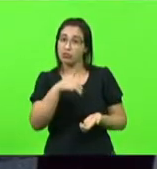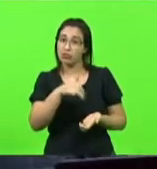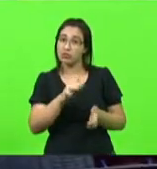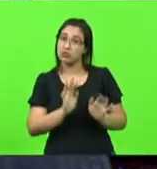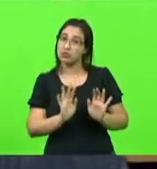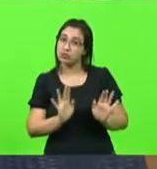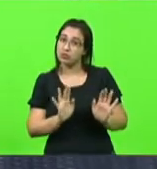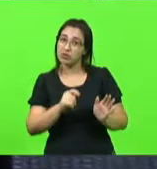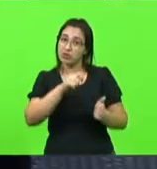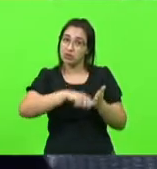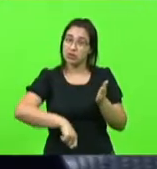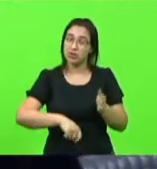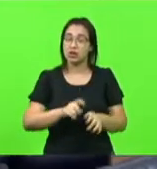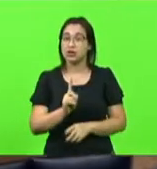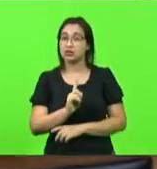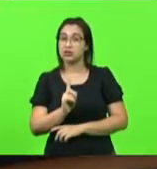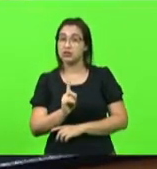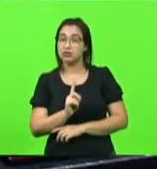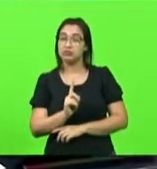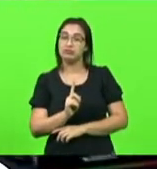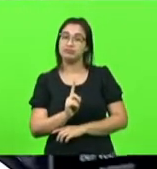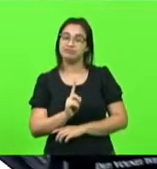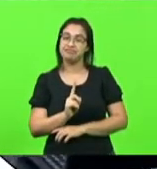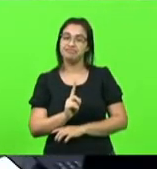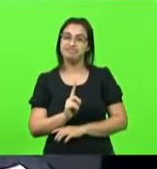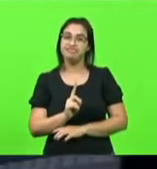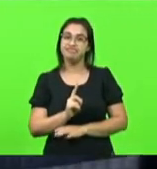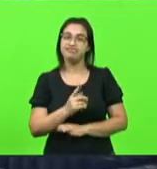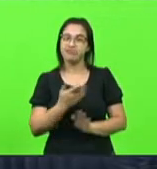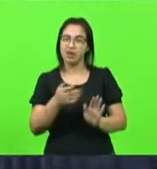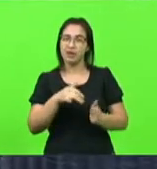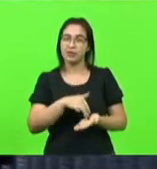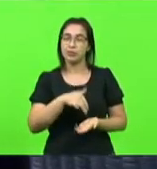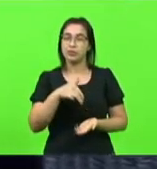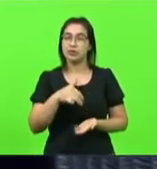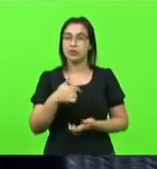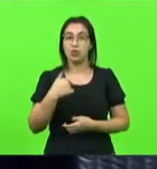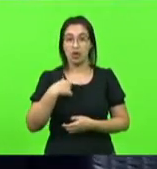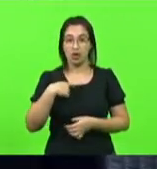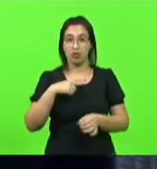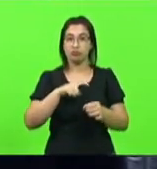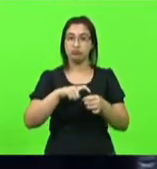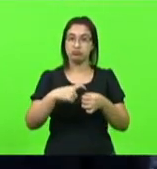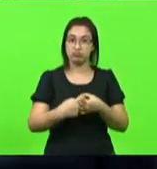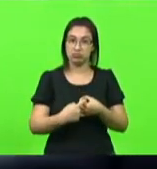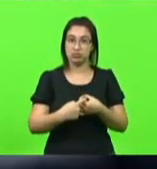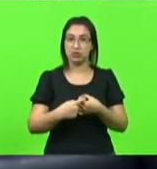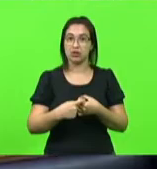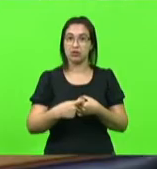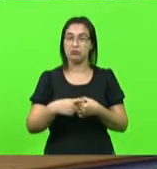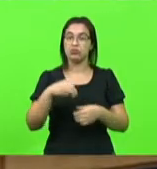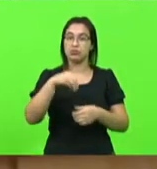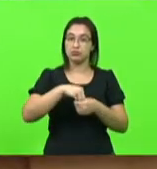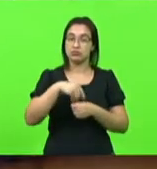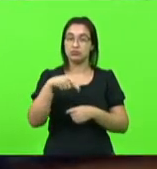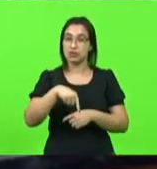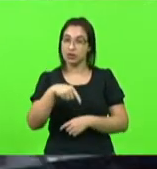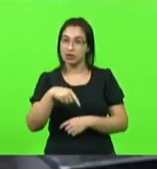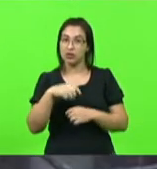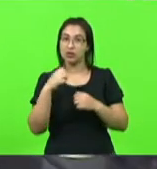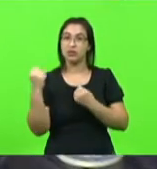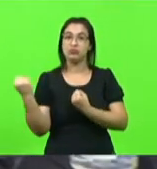sua assinatura, sua chancela nessa moção. E eu, como membro desse poder constituído, eu me sinto